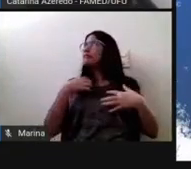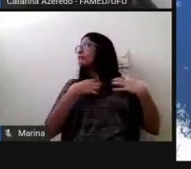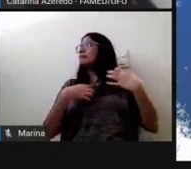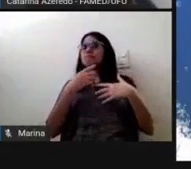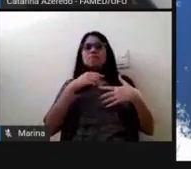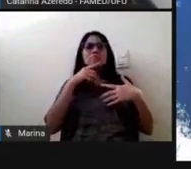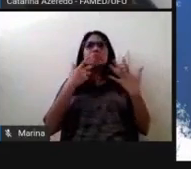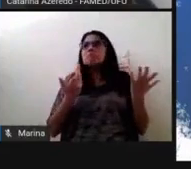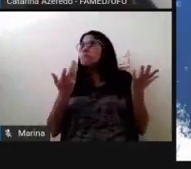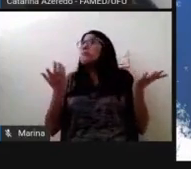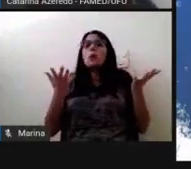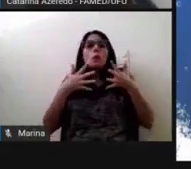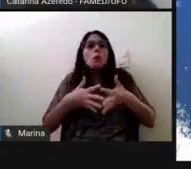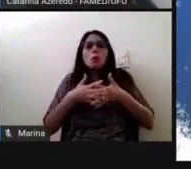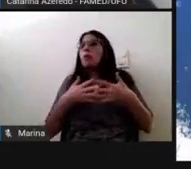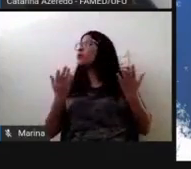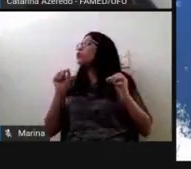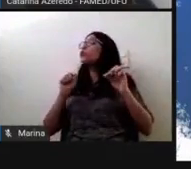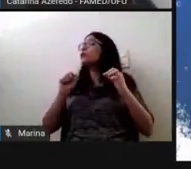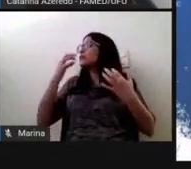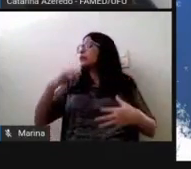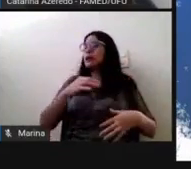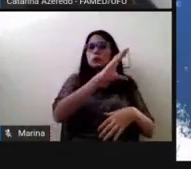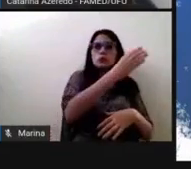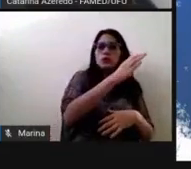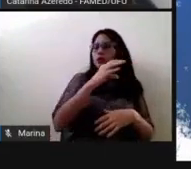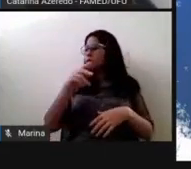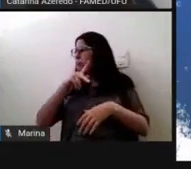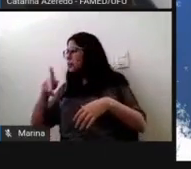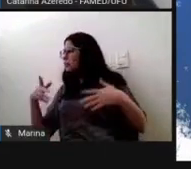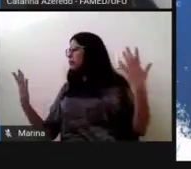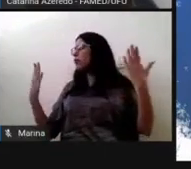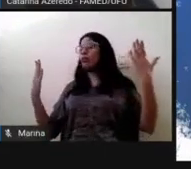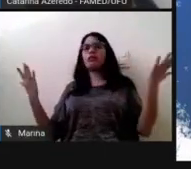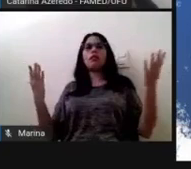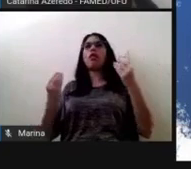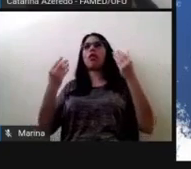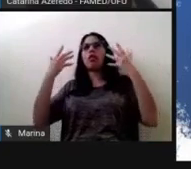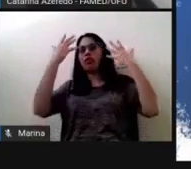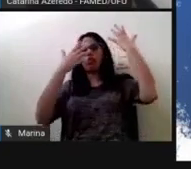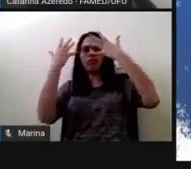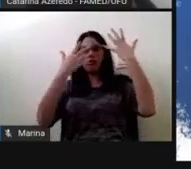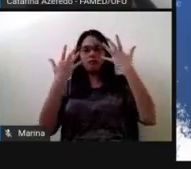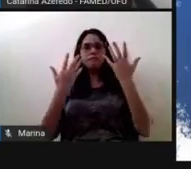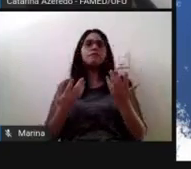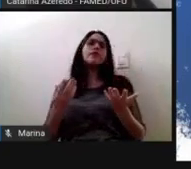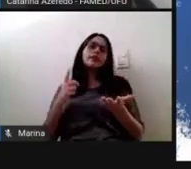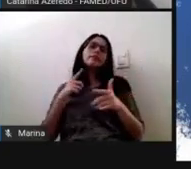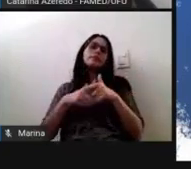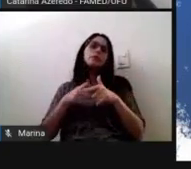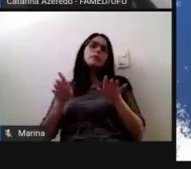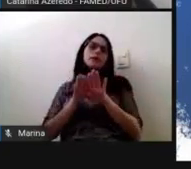forma eficiente com a viabilização do auxílio emergencial de